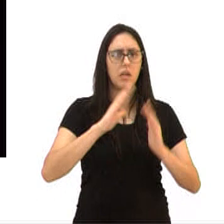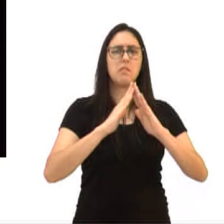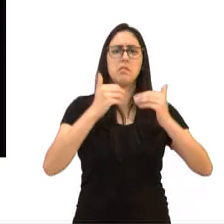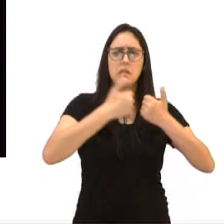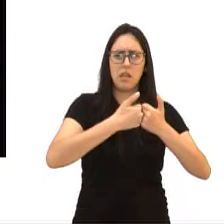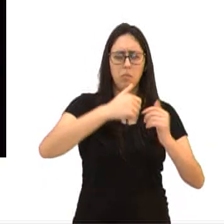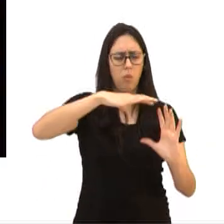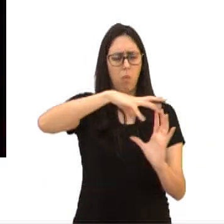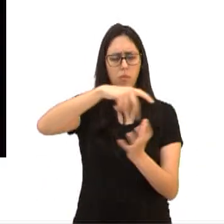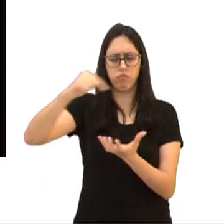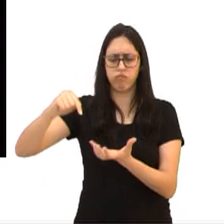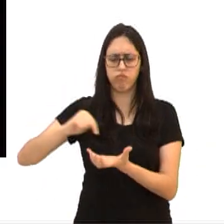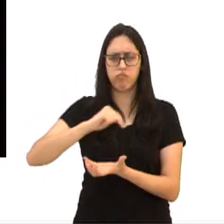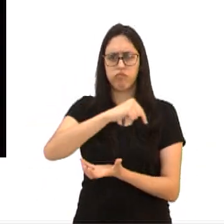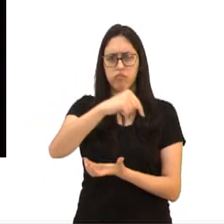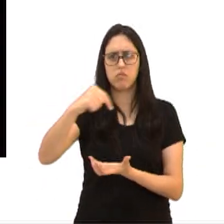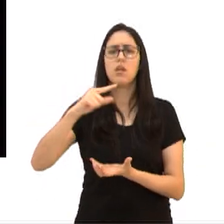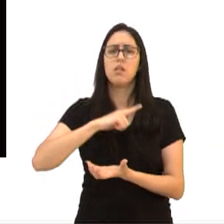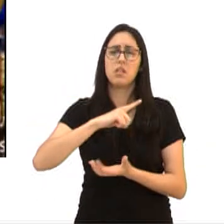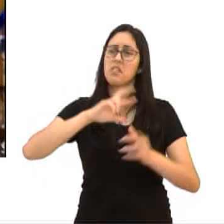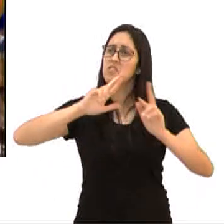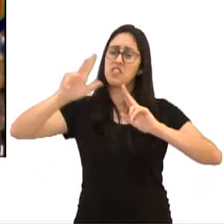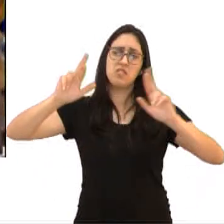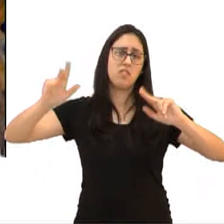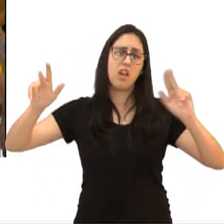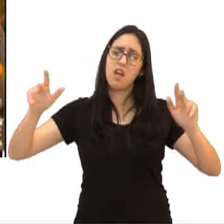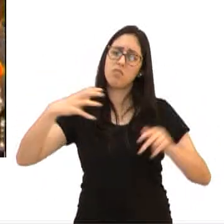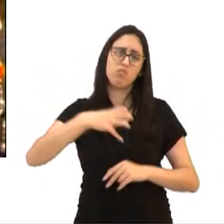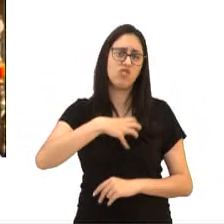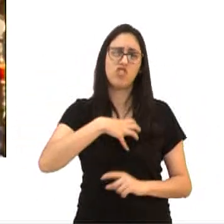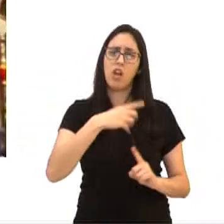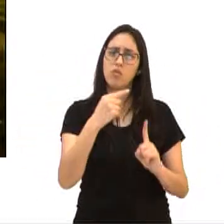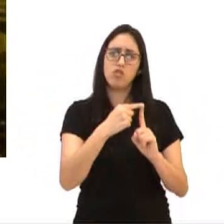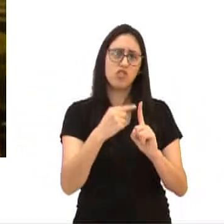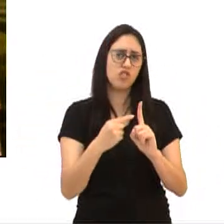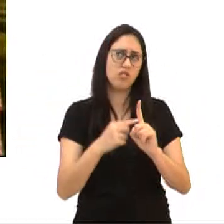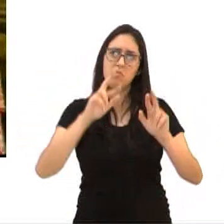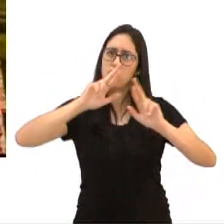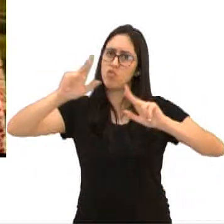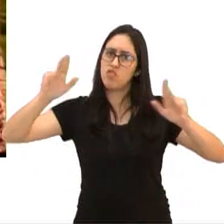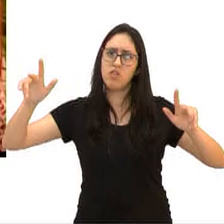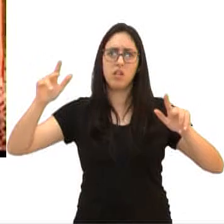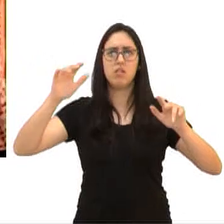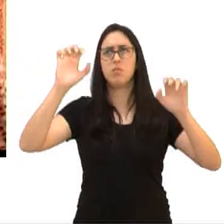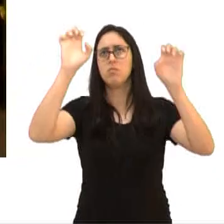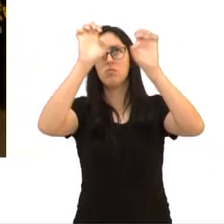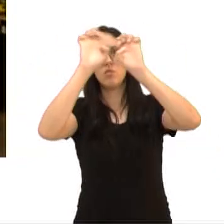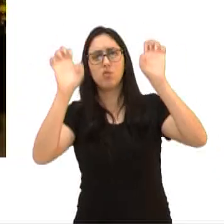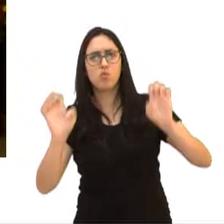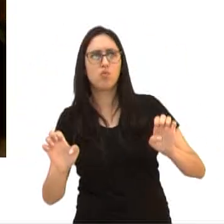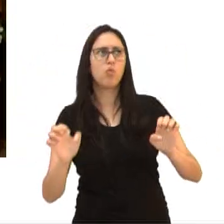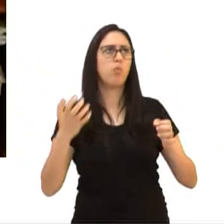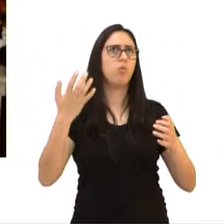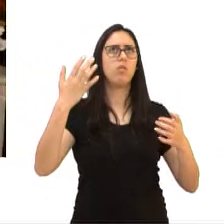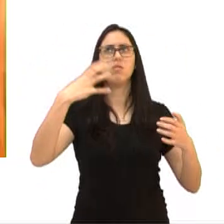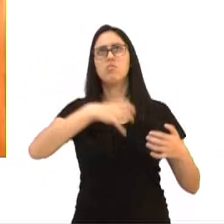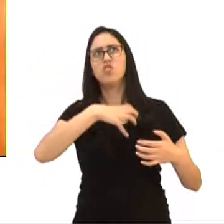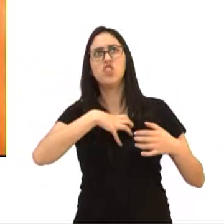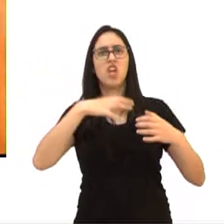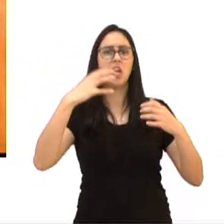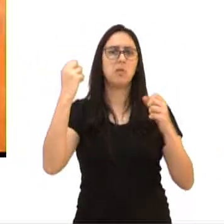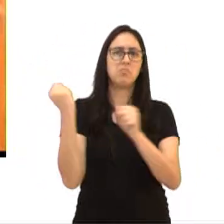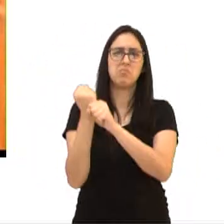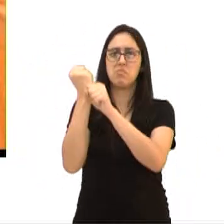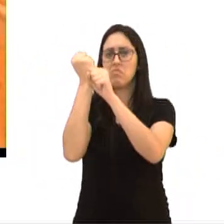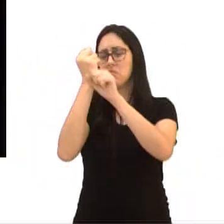e cada um deles tem sua própria individualidade, como diferente arquitetura, diferentes altares,